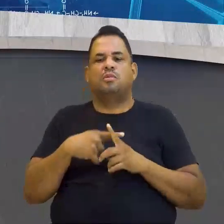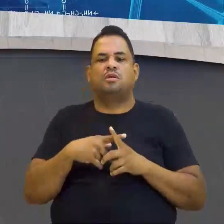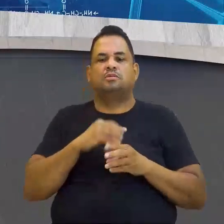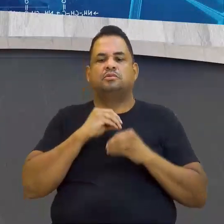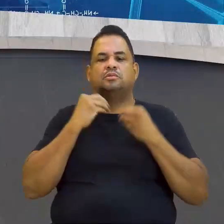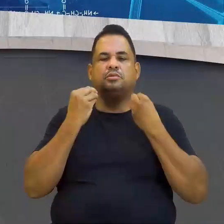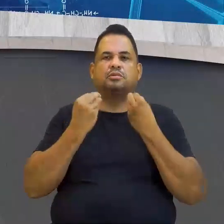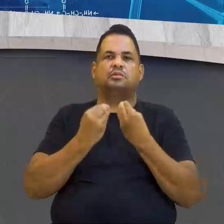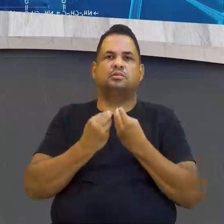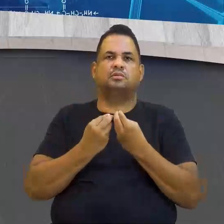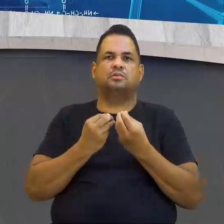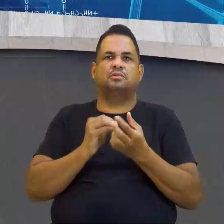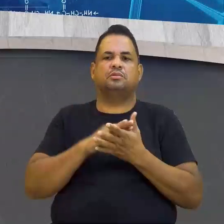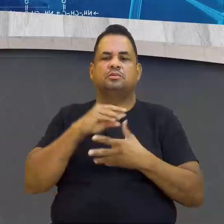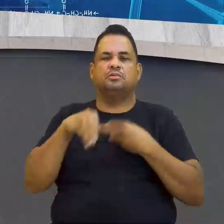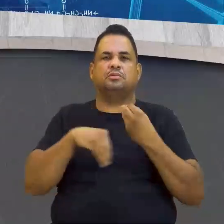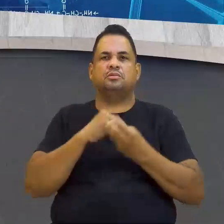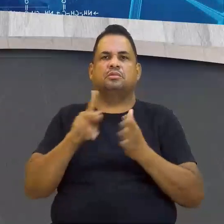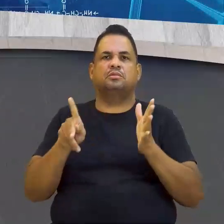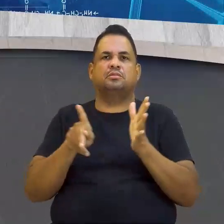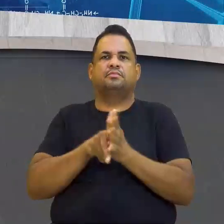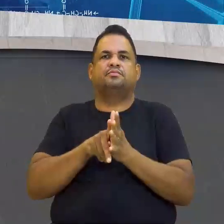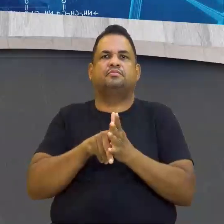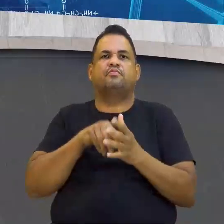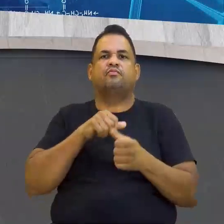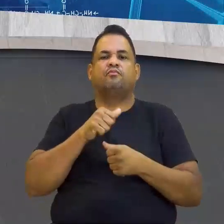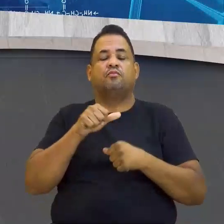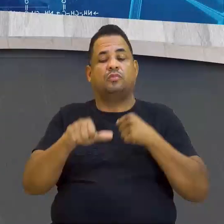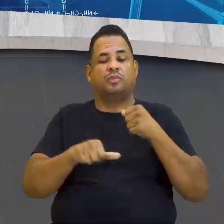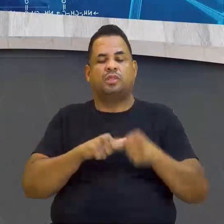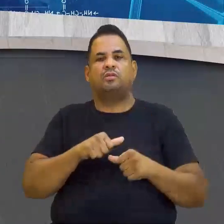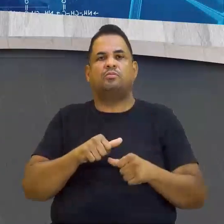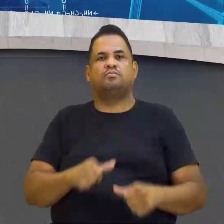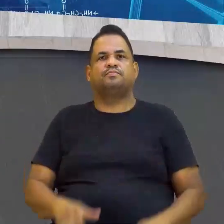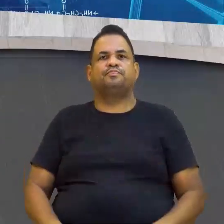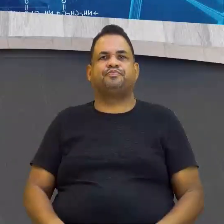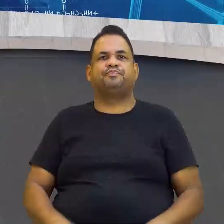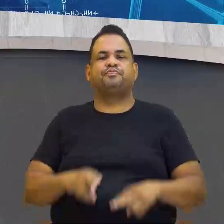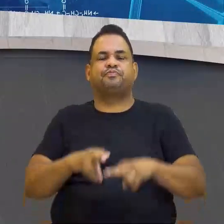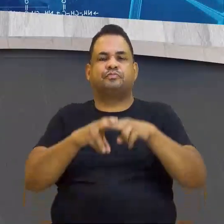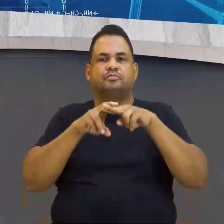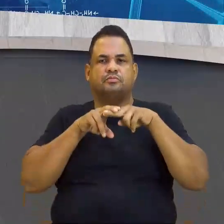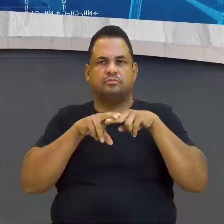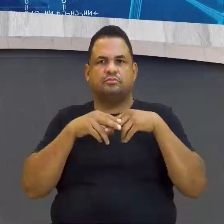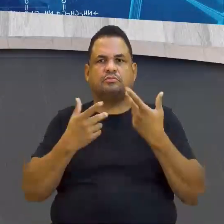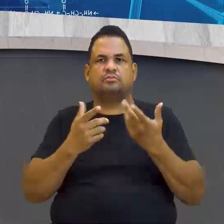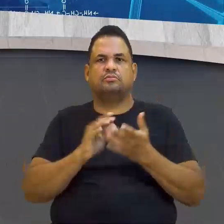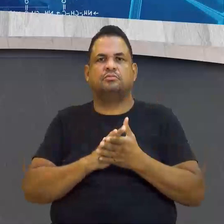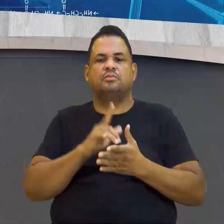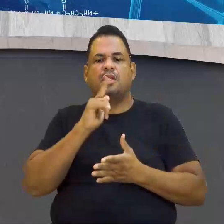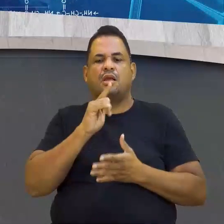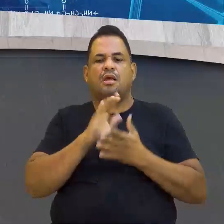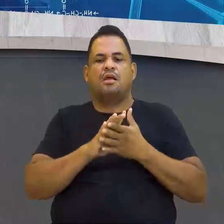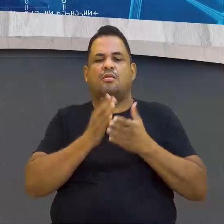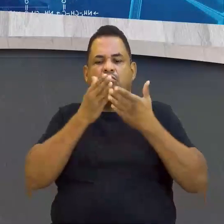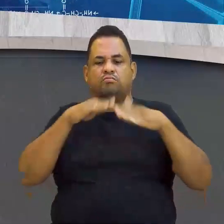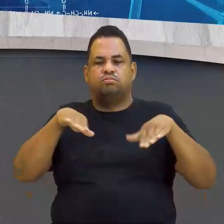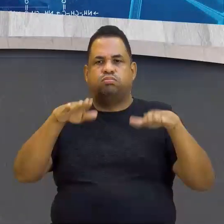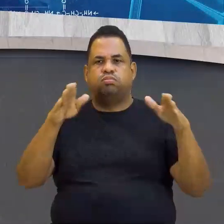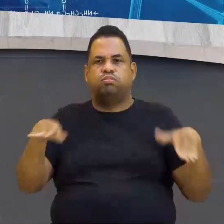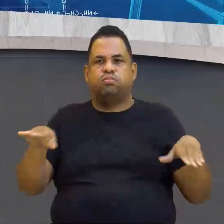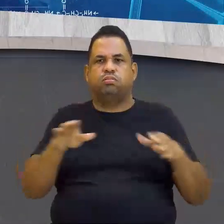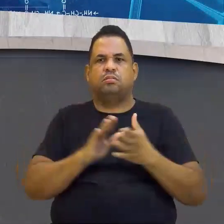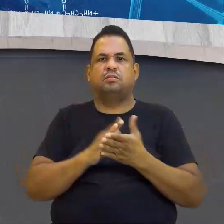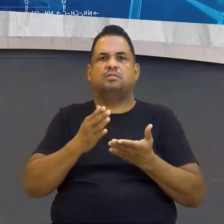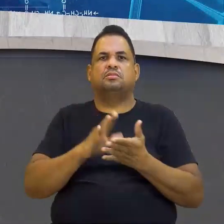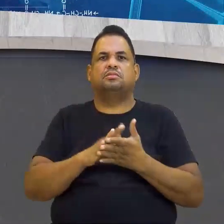mistura, aí essa propriedade vai sofrer alteração. Por isso que na água do mar a gente fica